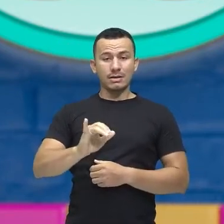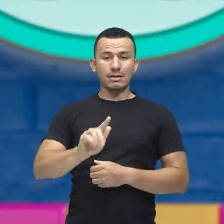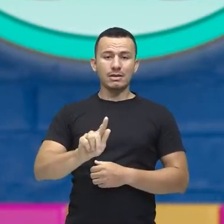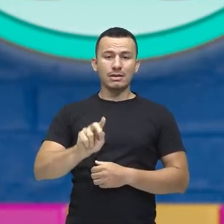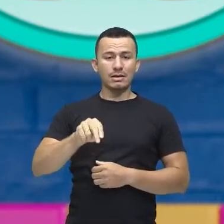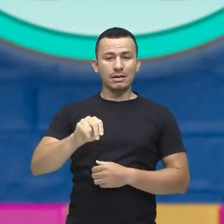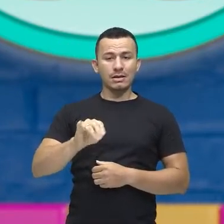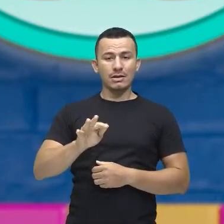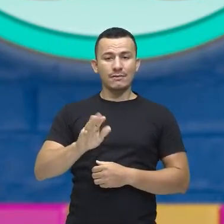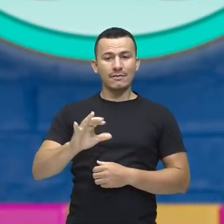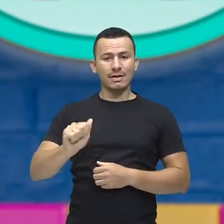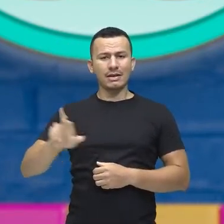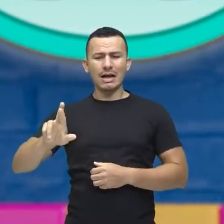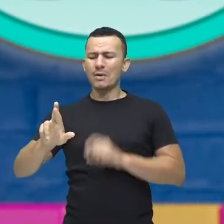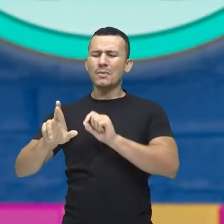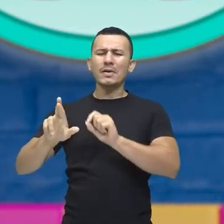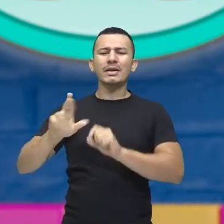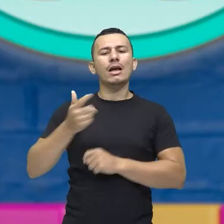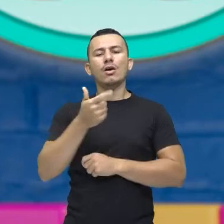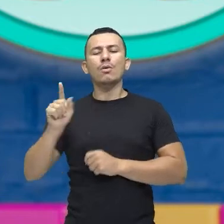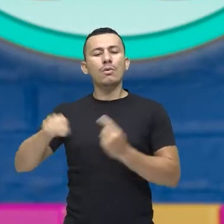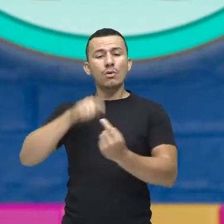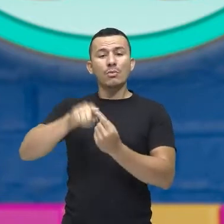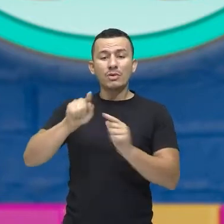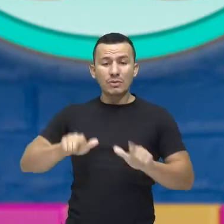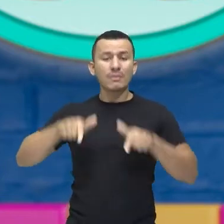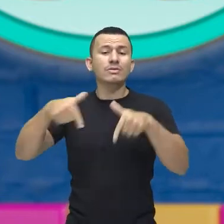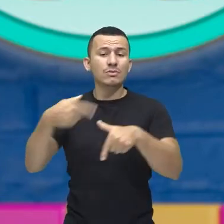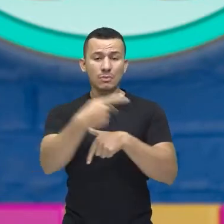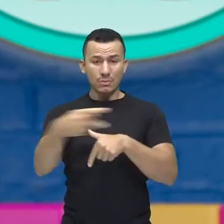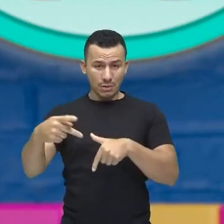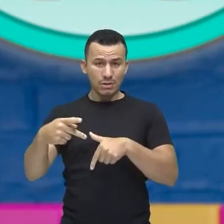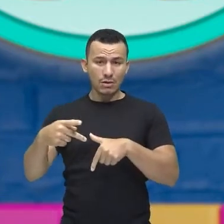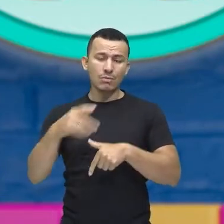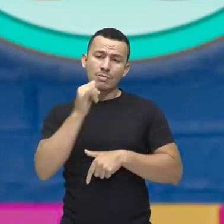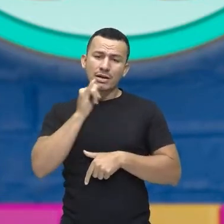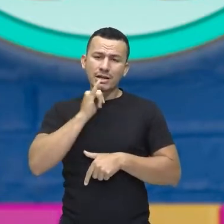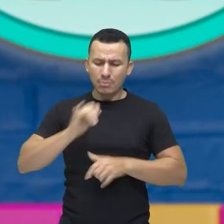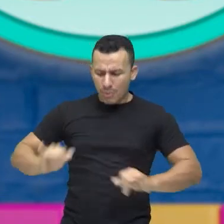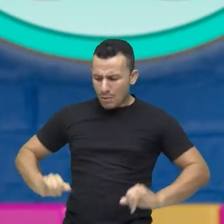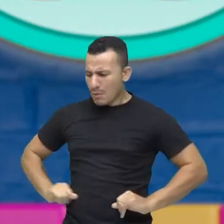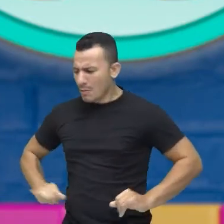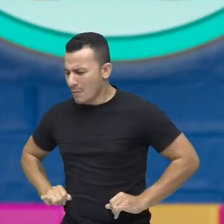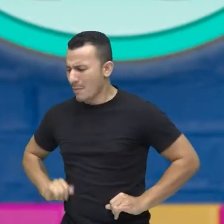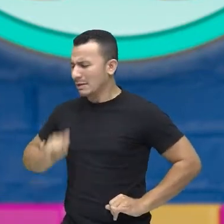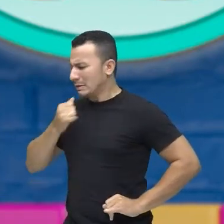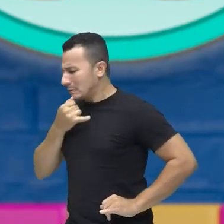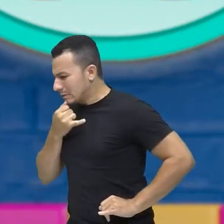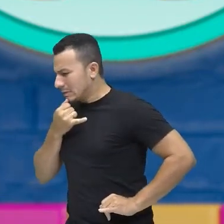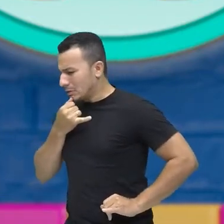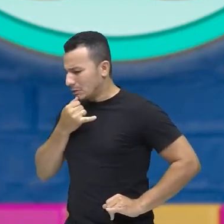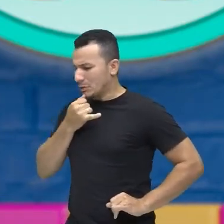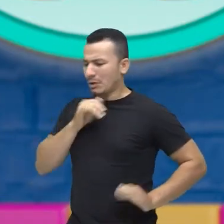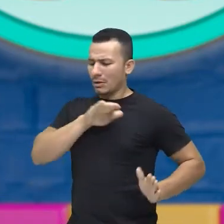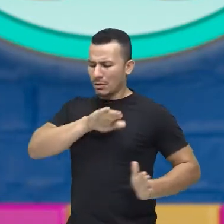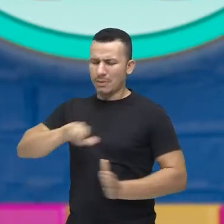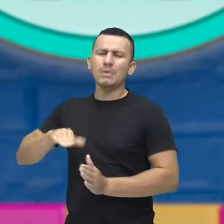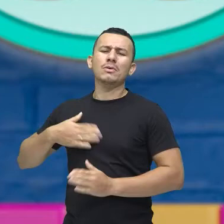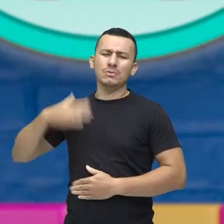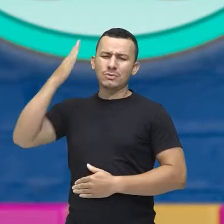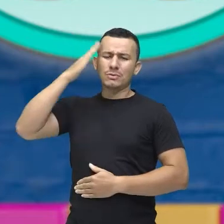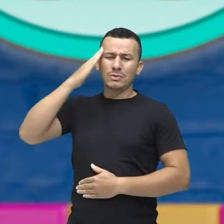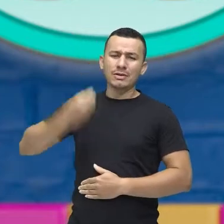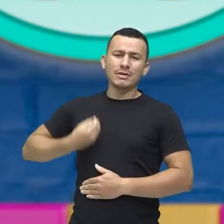novo sentido a algumas coisas. Então, em algum momento que isso me trouxe sofrimento, em que eu fiquei machucado, ok, é processo, faz parte da